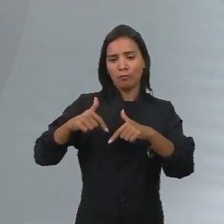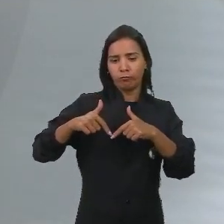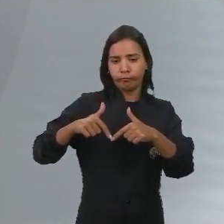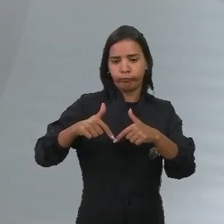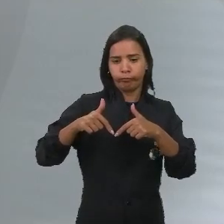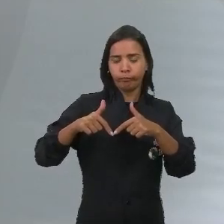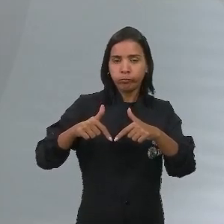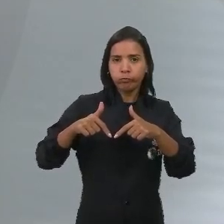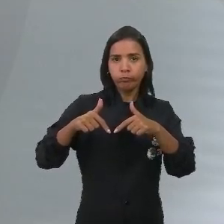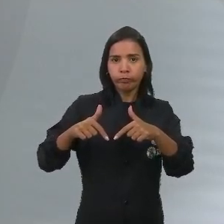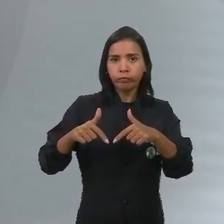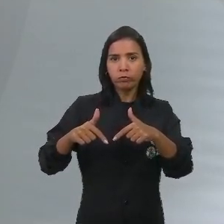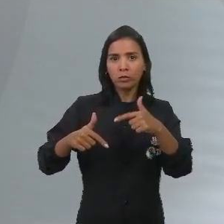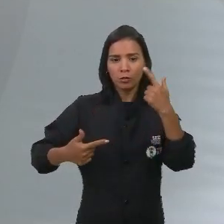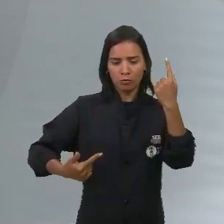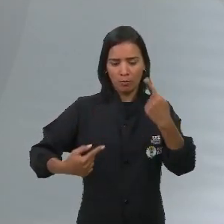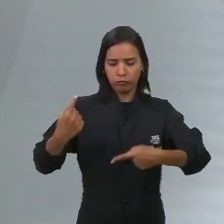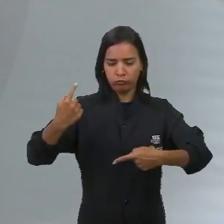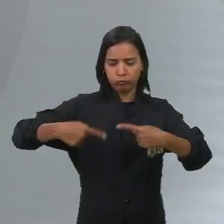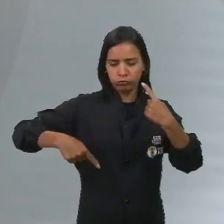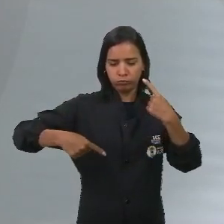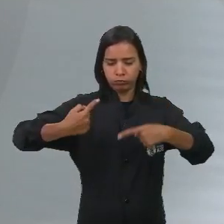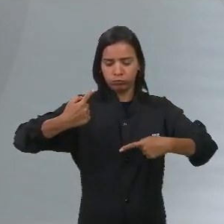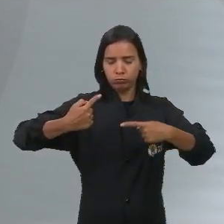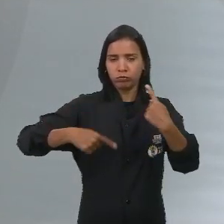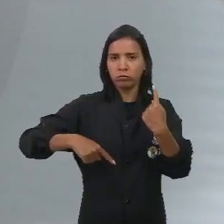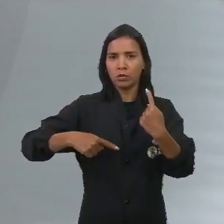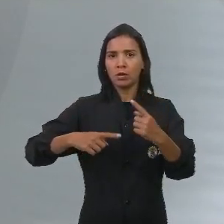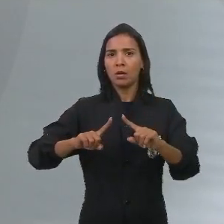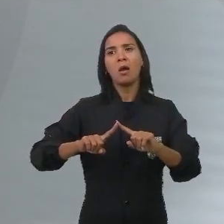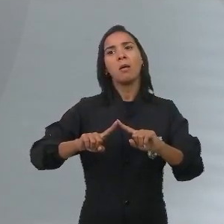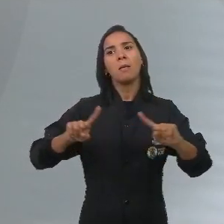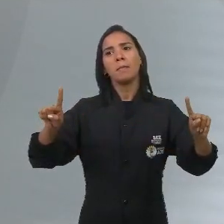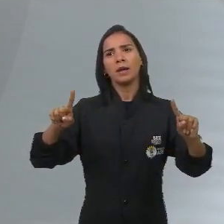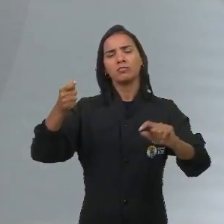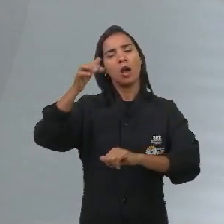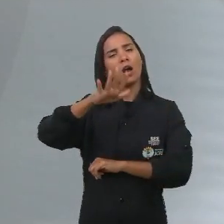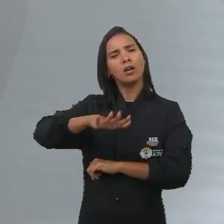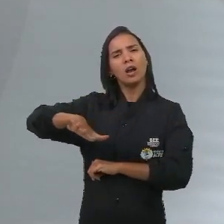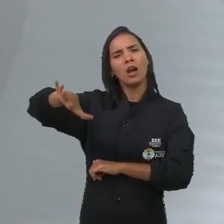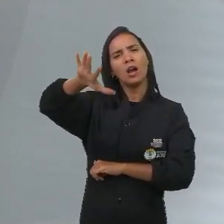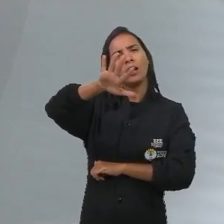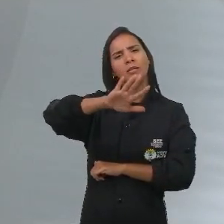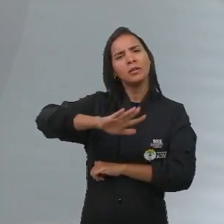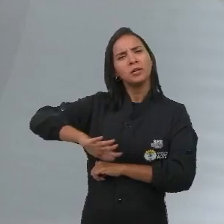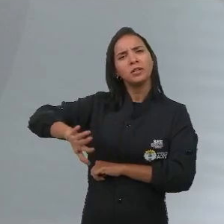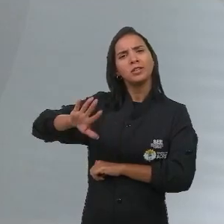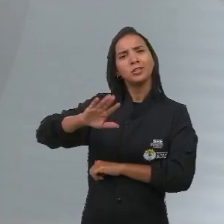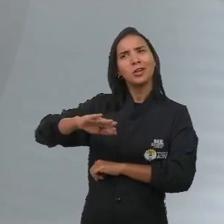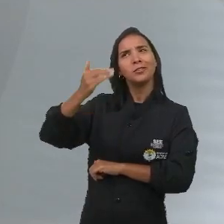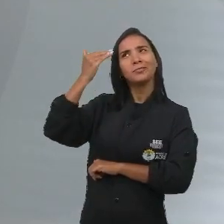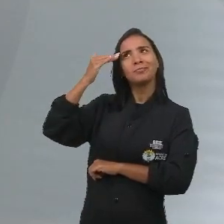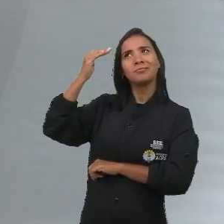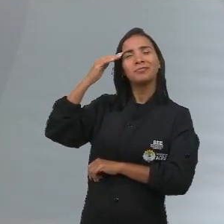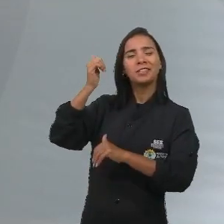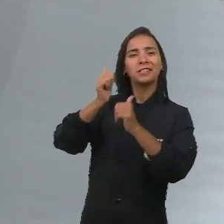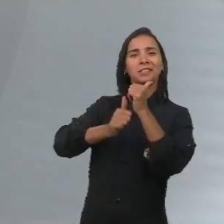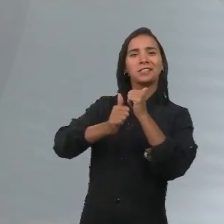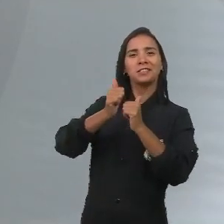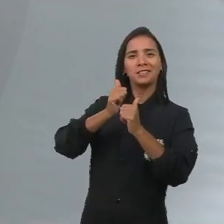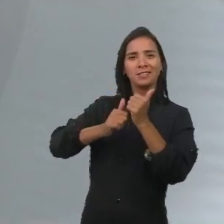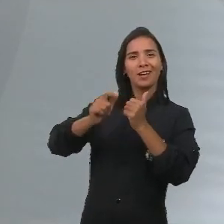humano ele acaba criando um Arc bolso um pouco maior mas de forma geral a gente tem que entender o esporte como um elemento